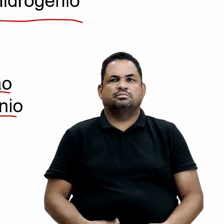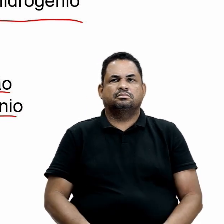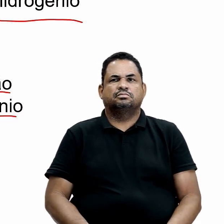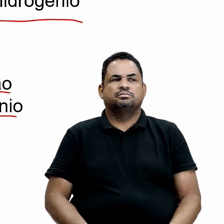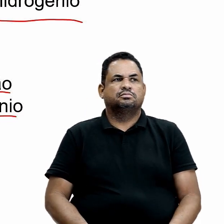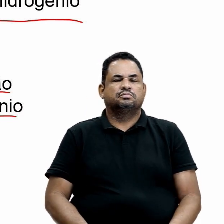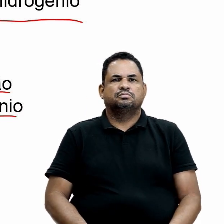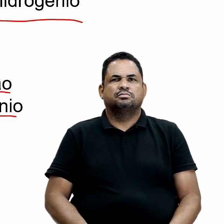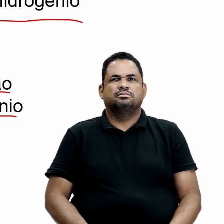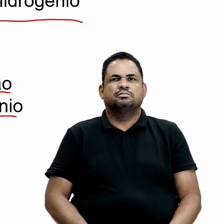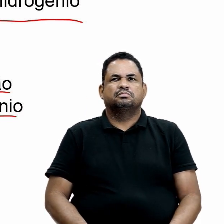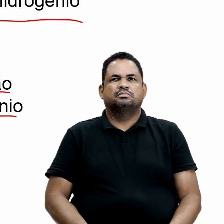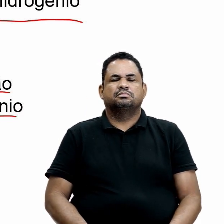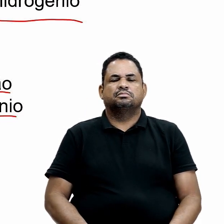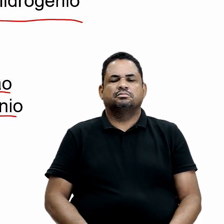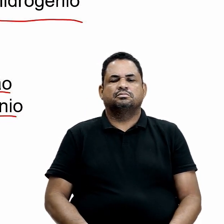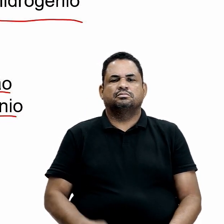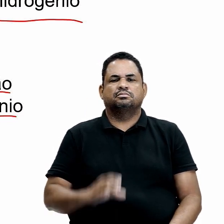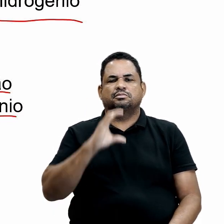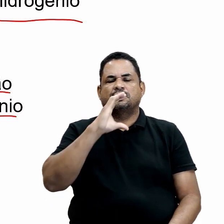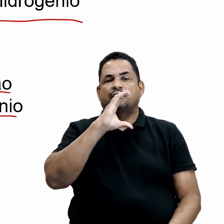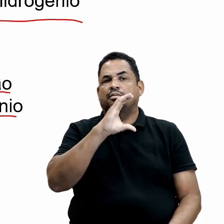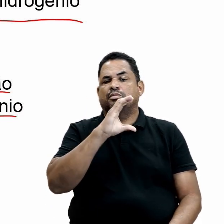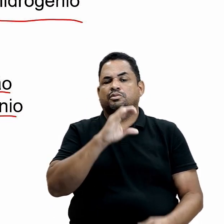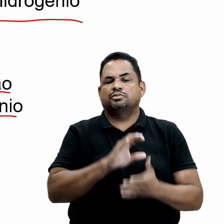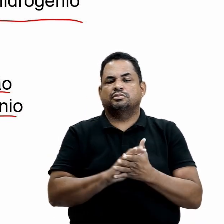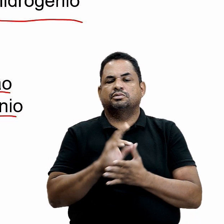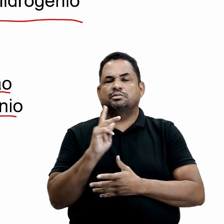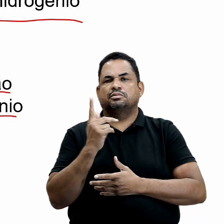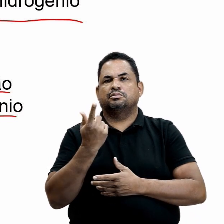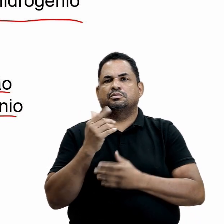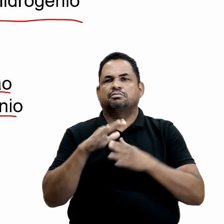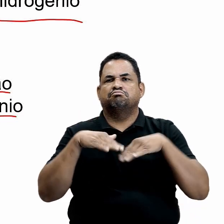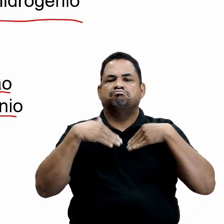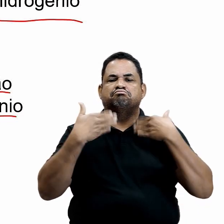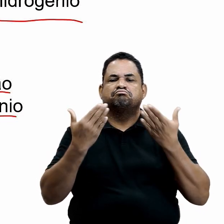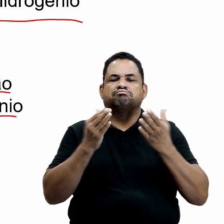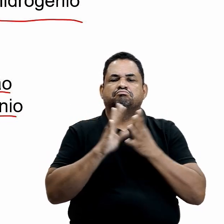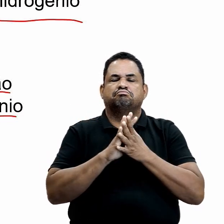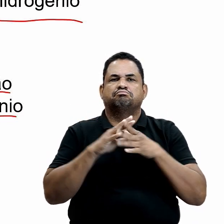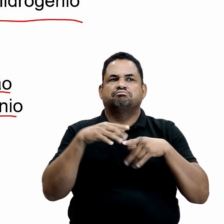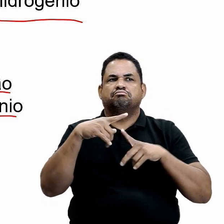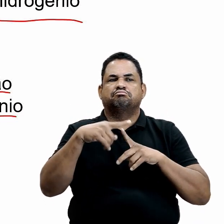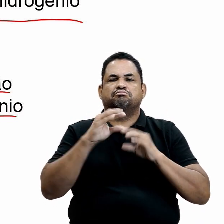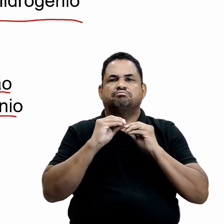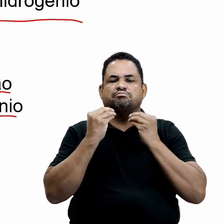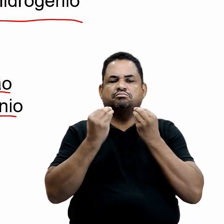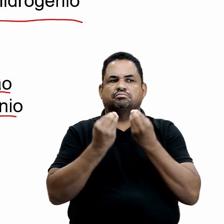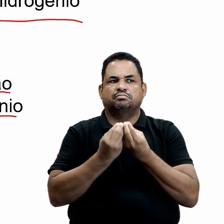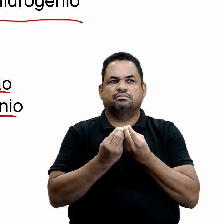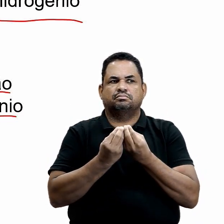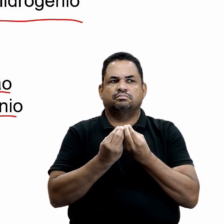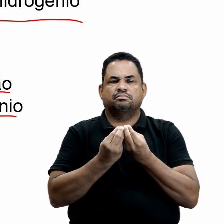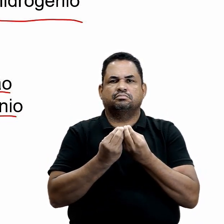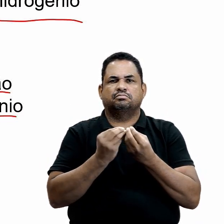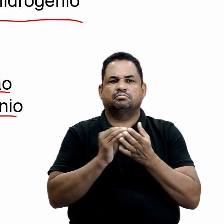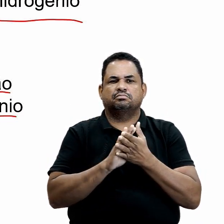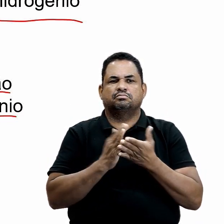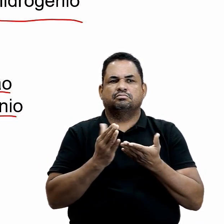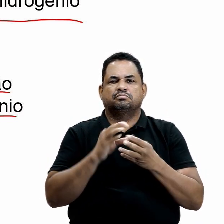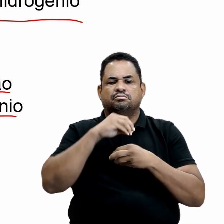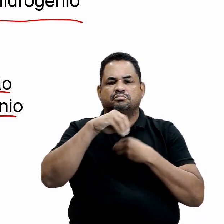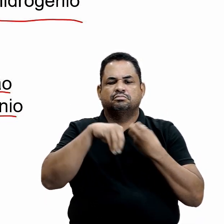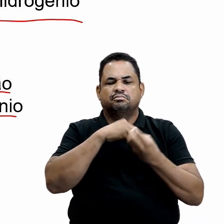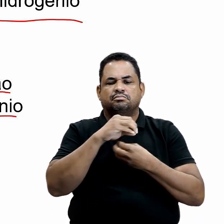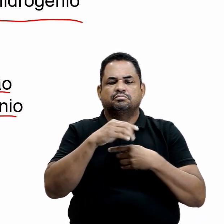hidrogênio, carbono e hidrogênio. Então, que tipo de substância ela é? Ela é uma substância composta.